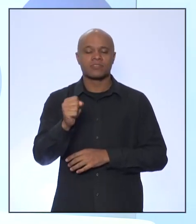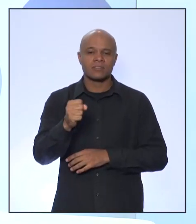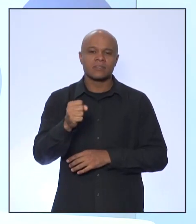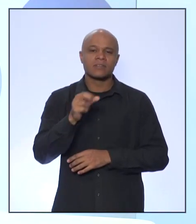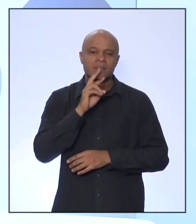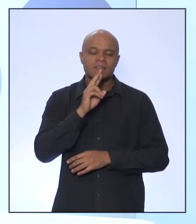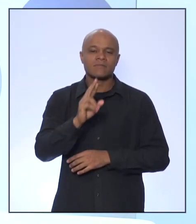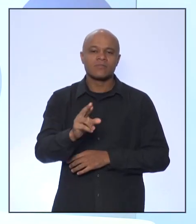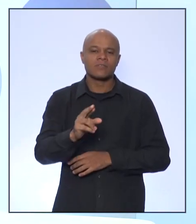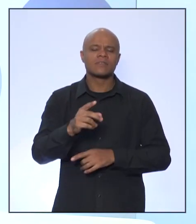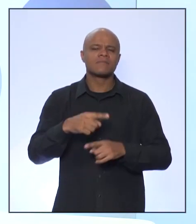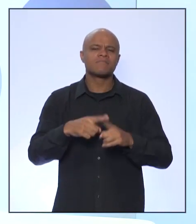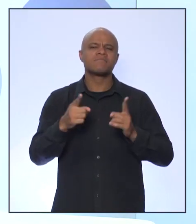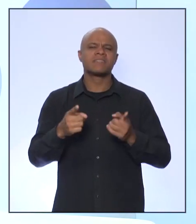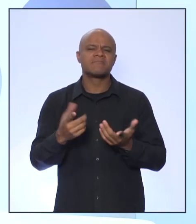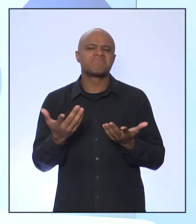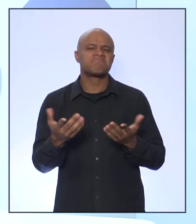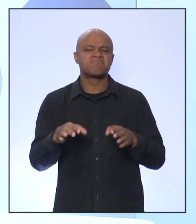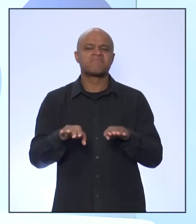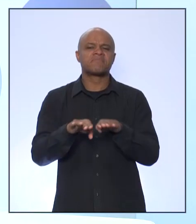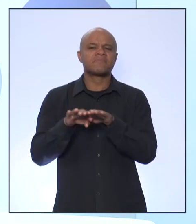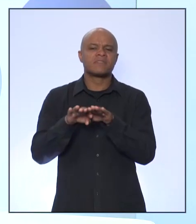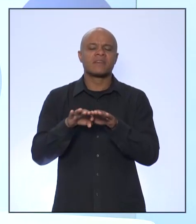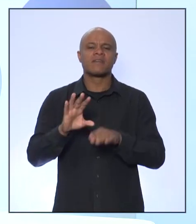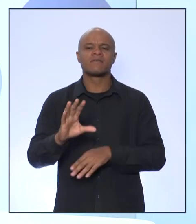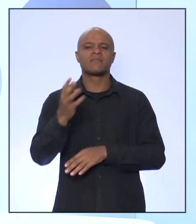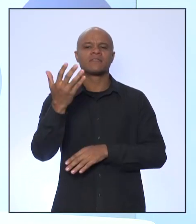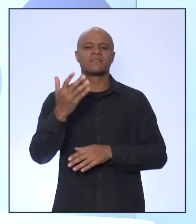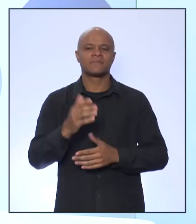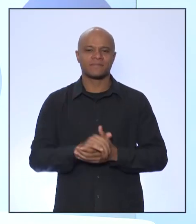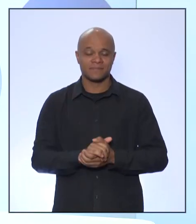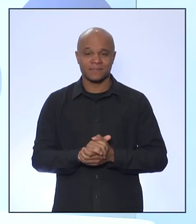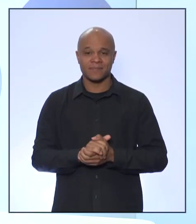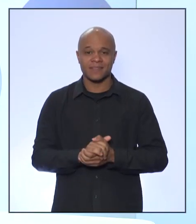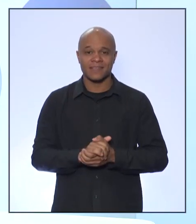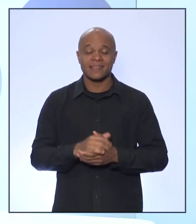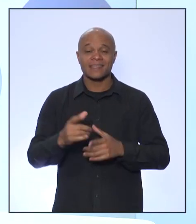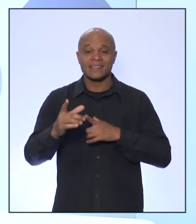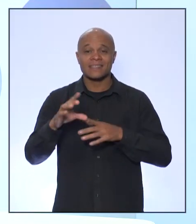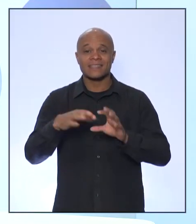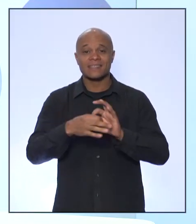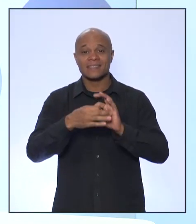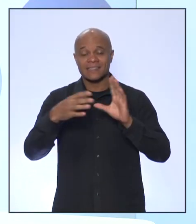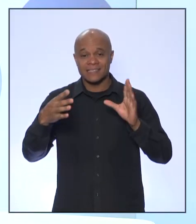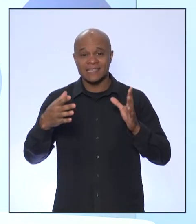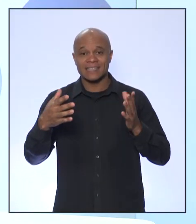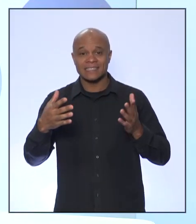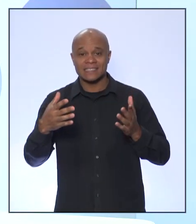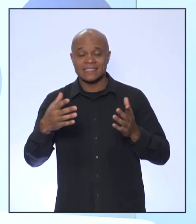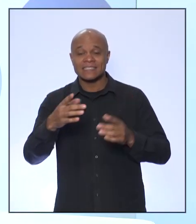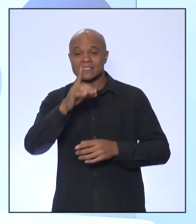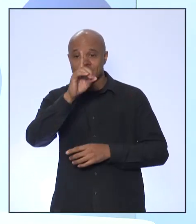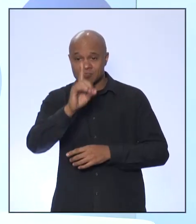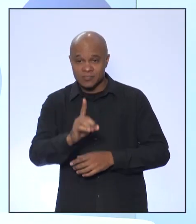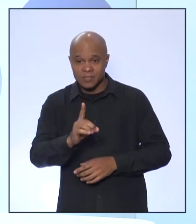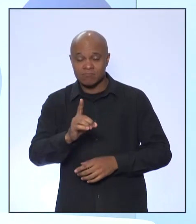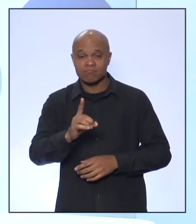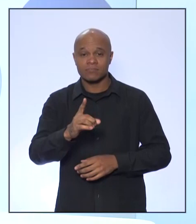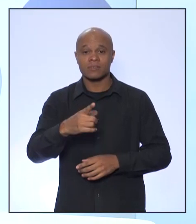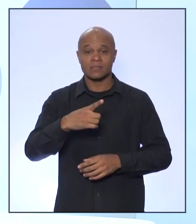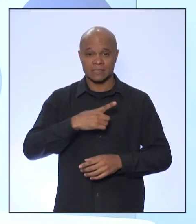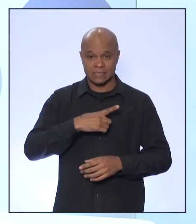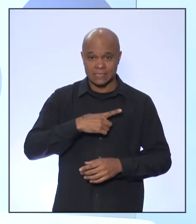é a semelhança? Assim, o que acontece quando eu tenho uma liberdade? A minha liberdade, geralmente, elas são direitos que eu possuo como